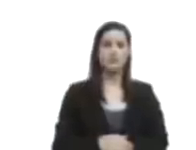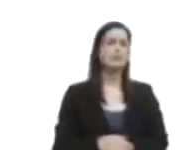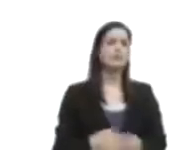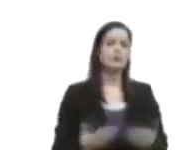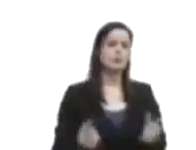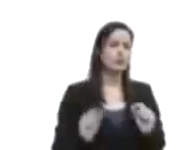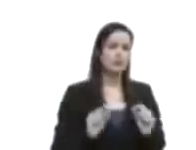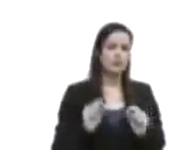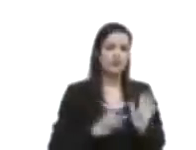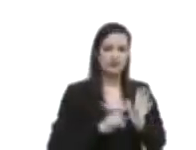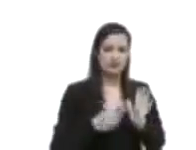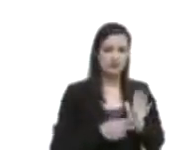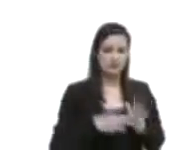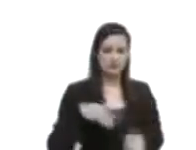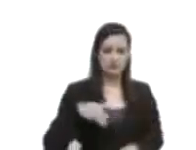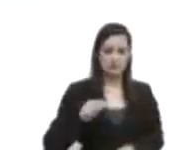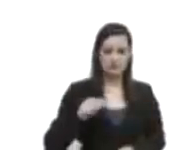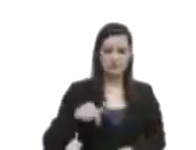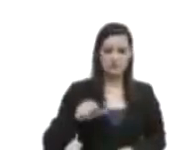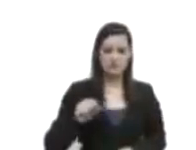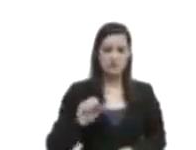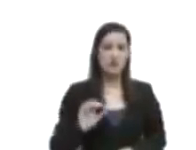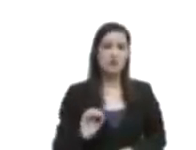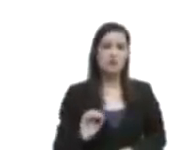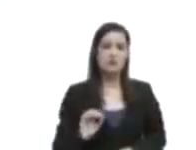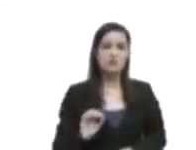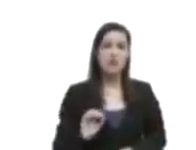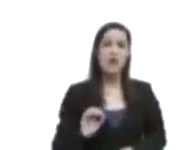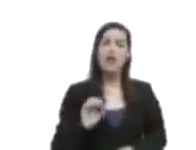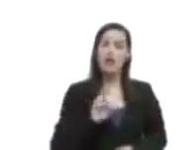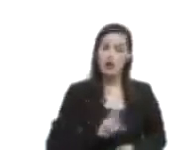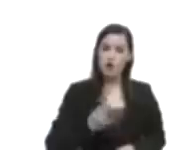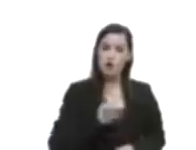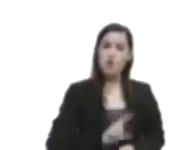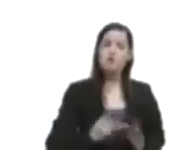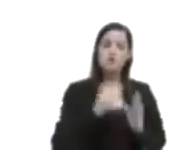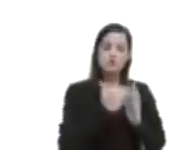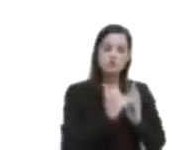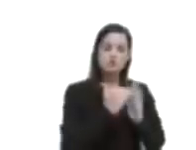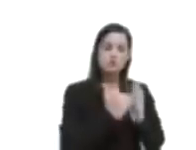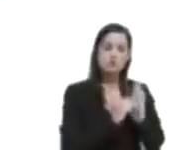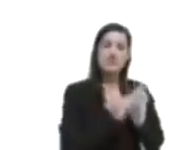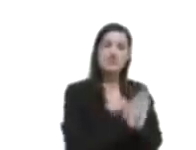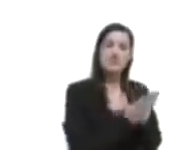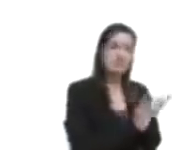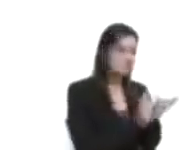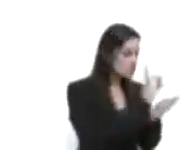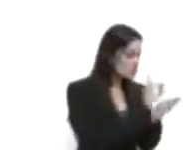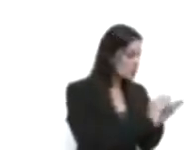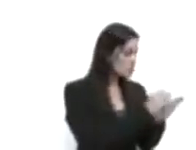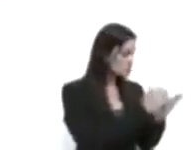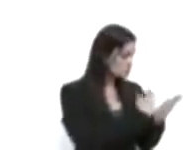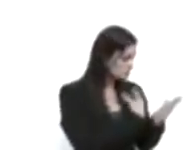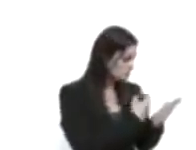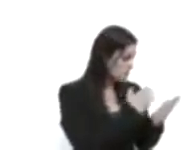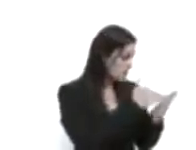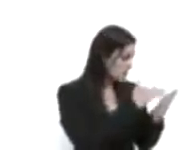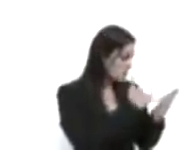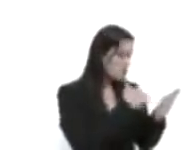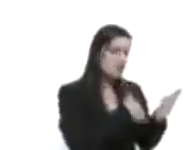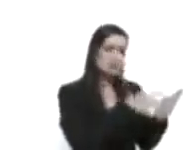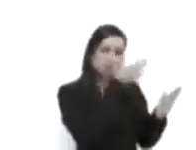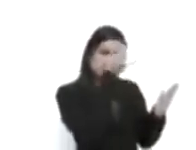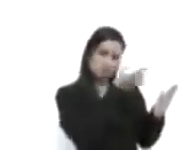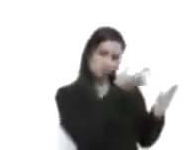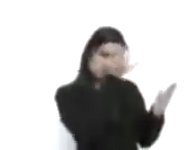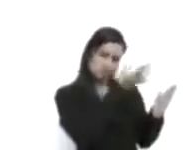aplica cada conceito da Escritura no seu viver diário. Ele é submisso, ele vai fazer algo, o que a palavra